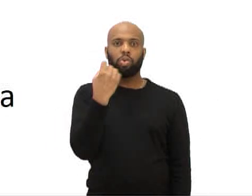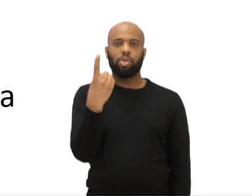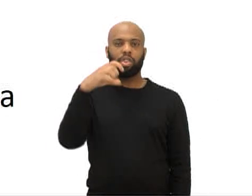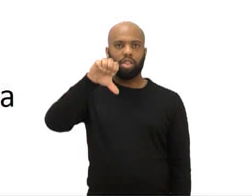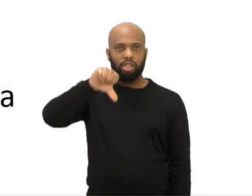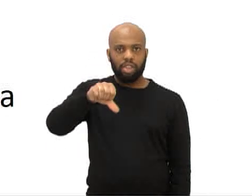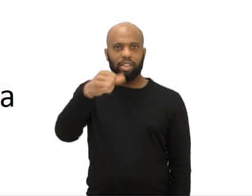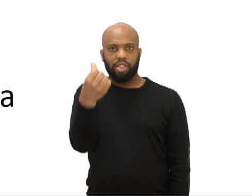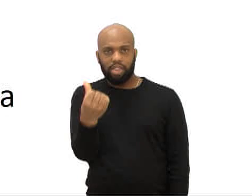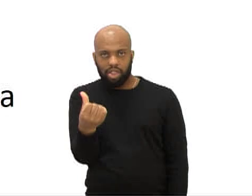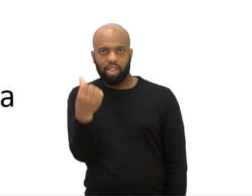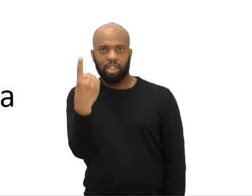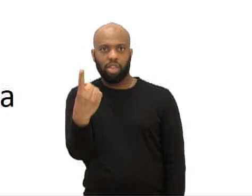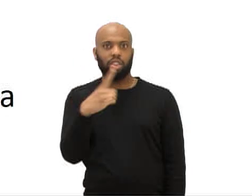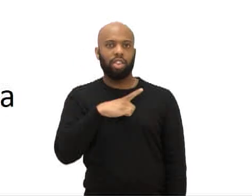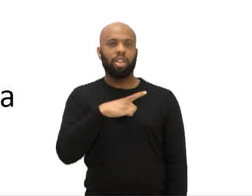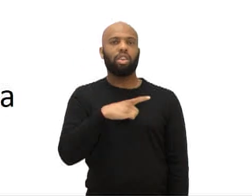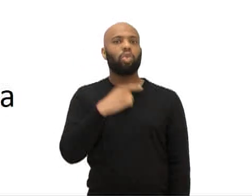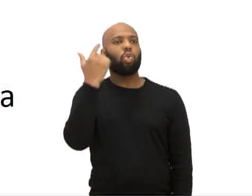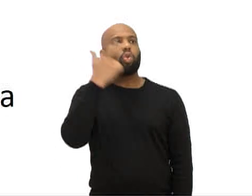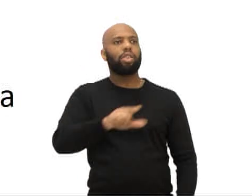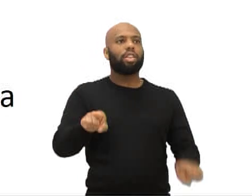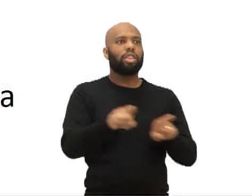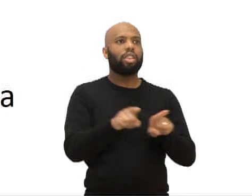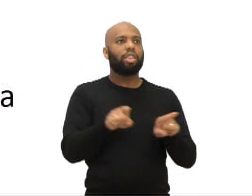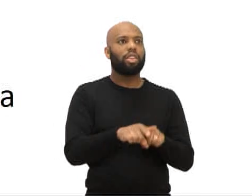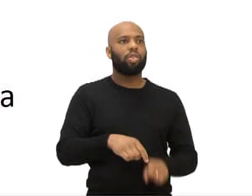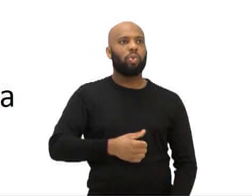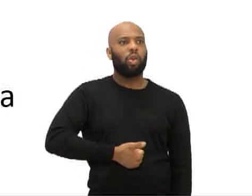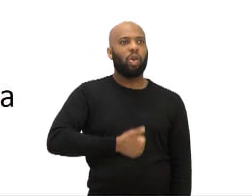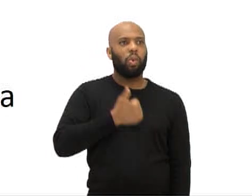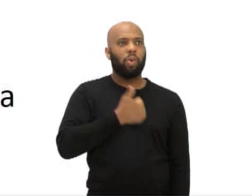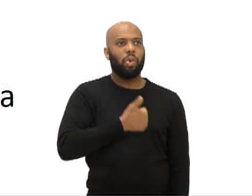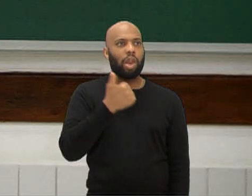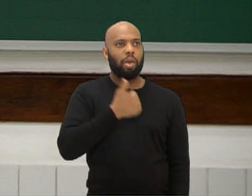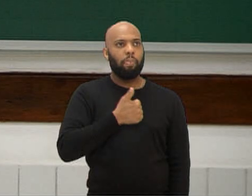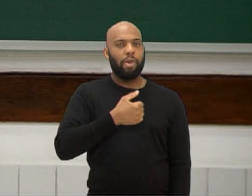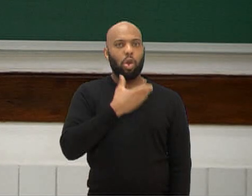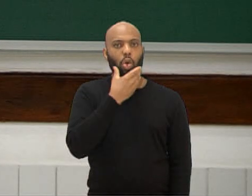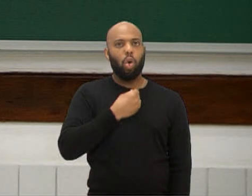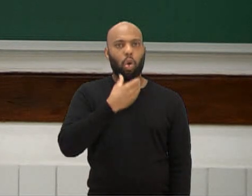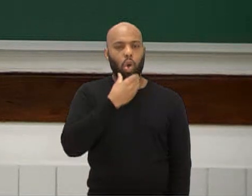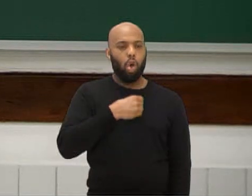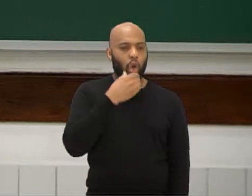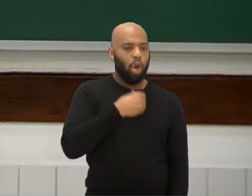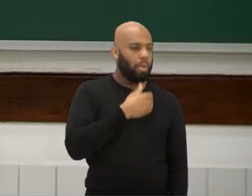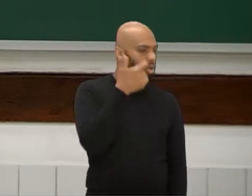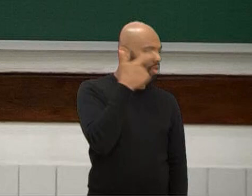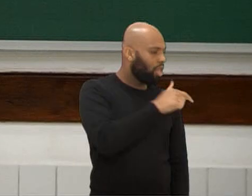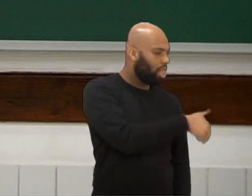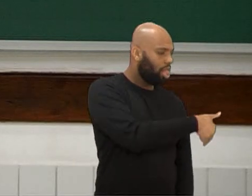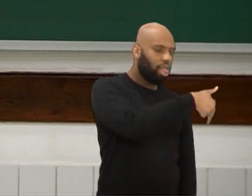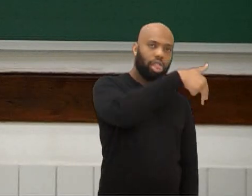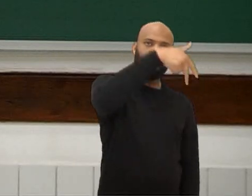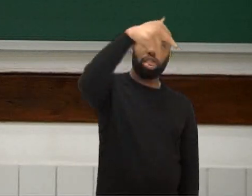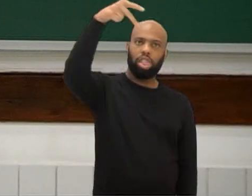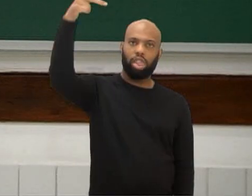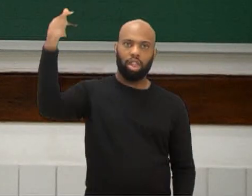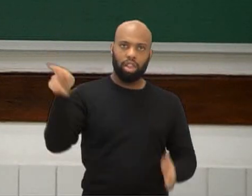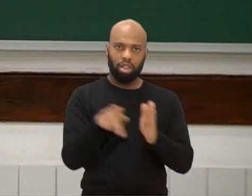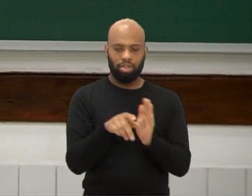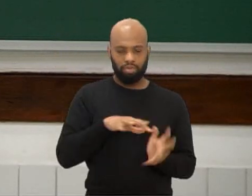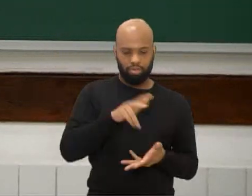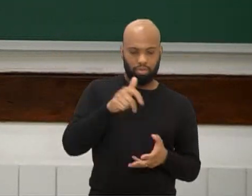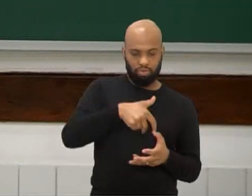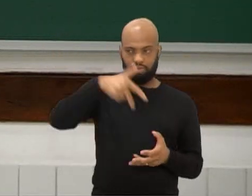1961 vai lançar o primeiro cosmonauta ao espaço, que é o Yuri Gagarin. Do